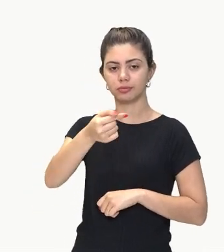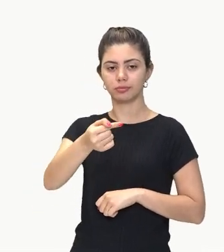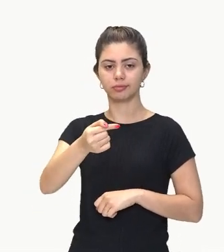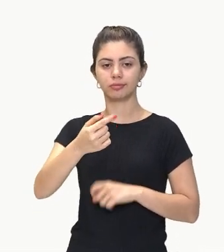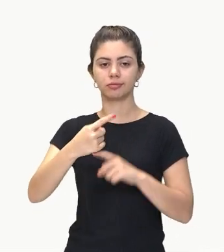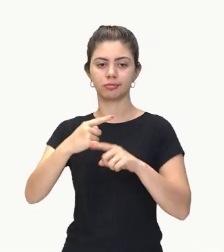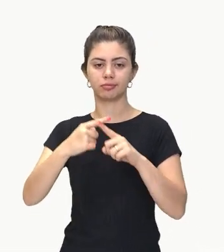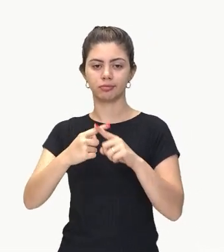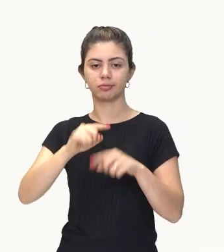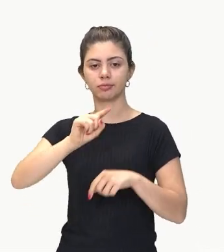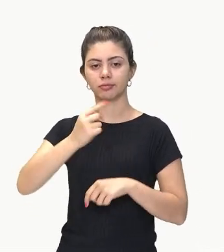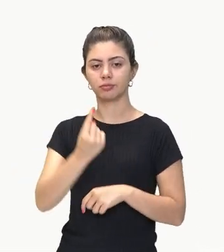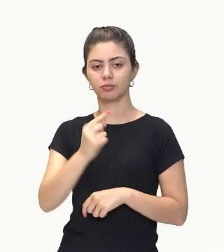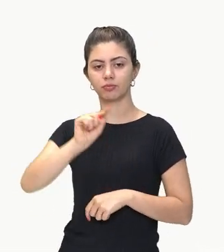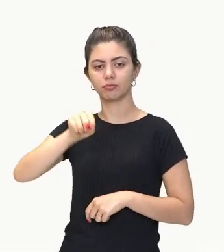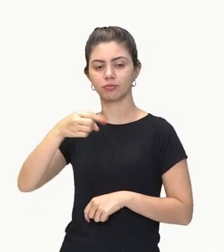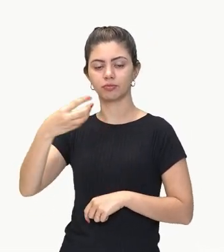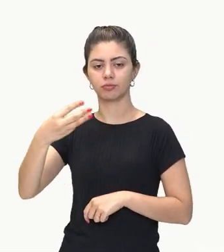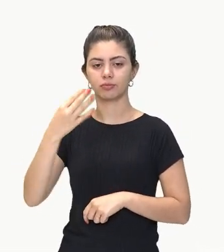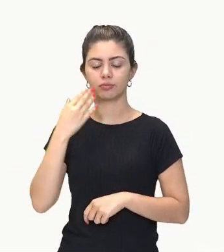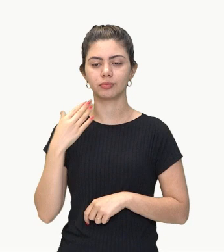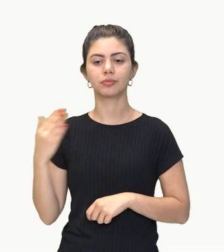0,7 vezes